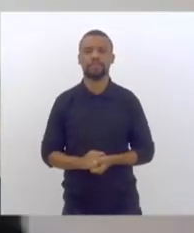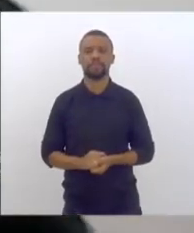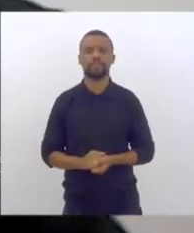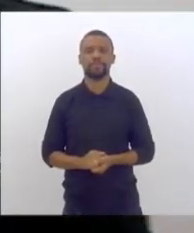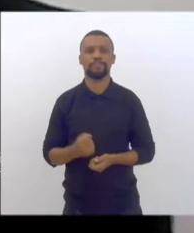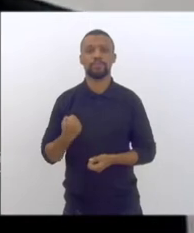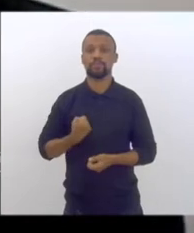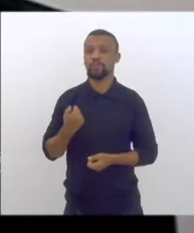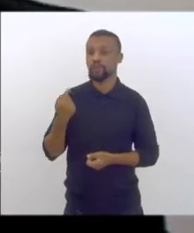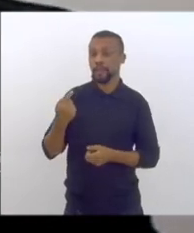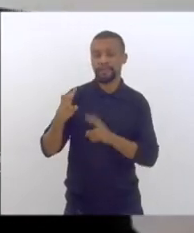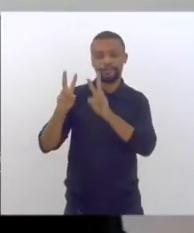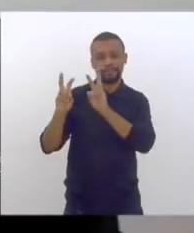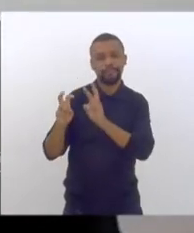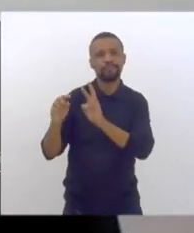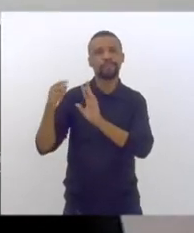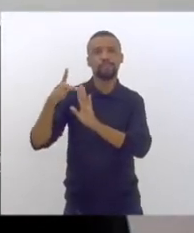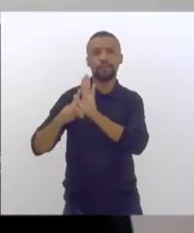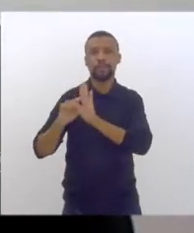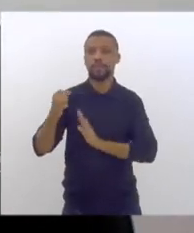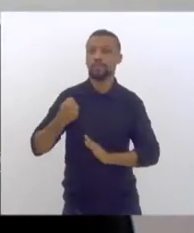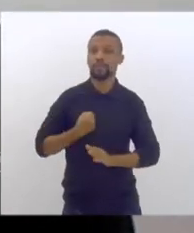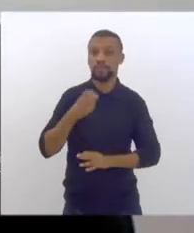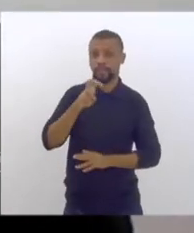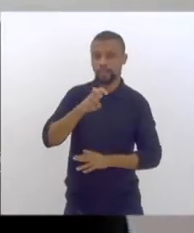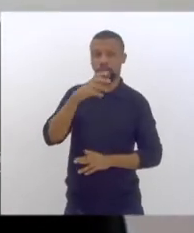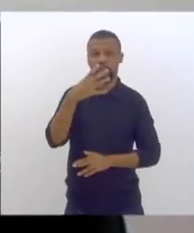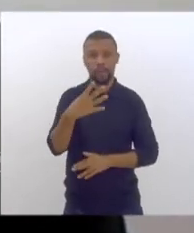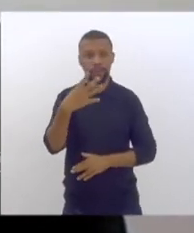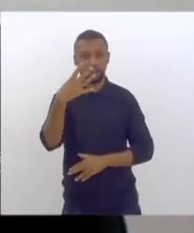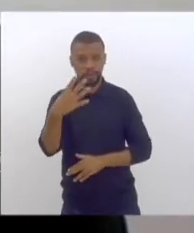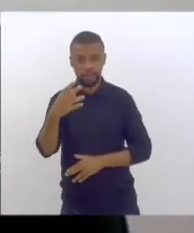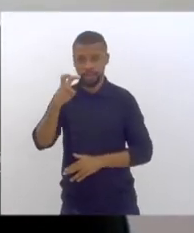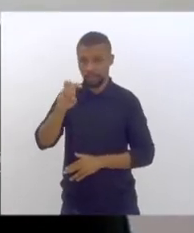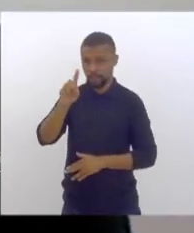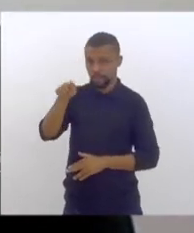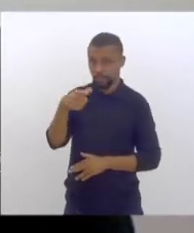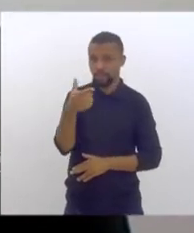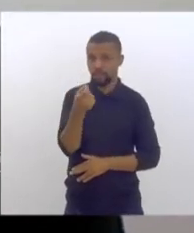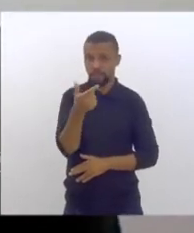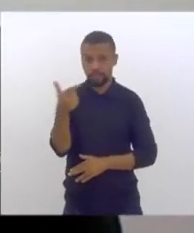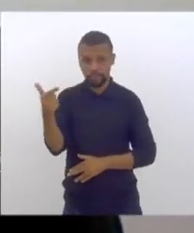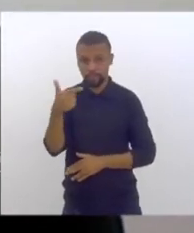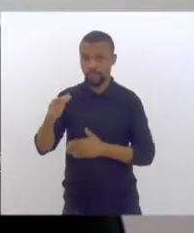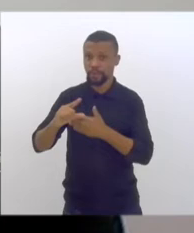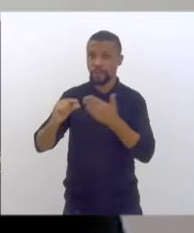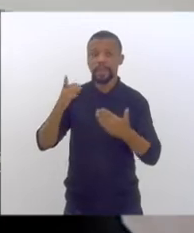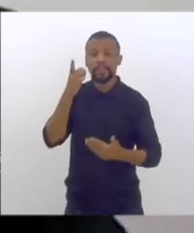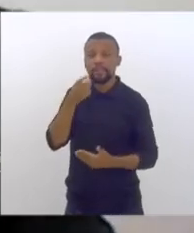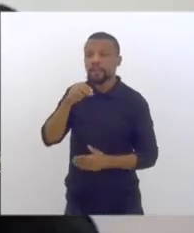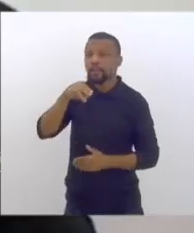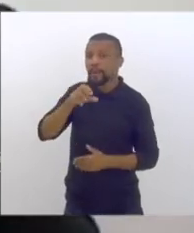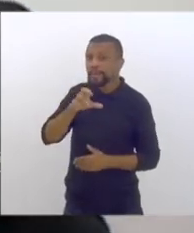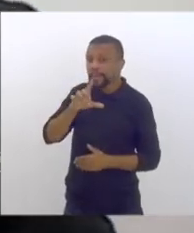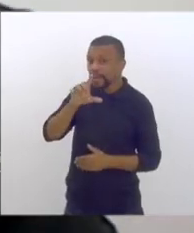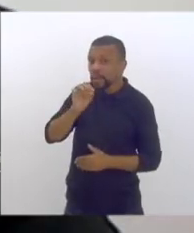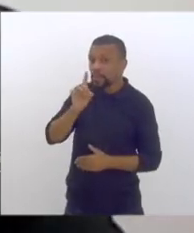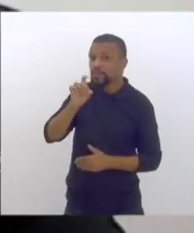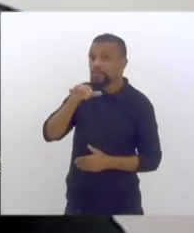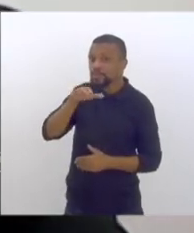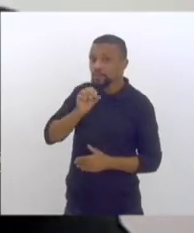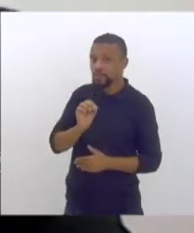o número sete da pauta projeto de lei nº 5445 2022 Deputado Marcelo seu dia